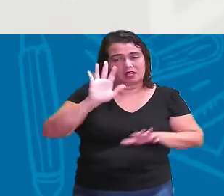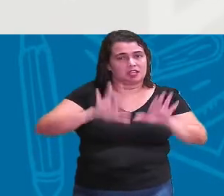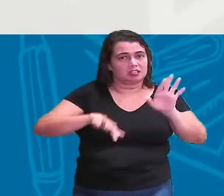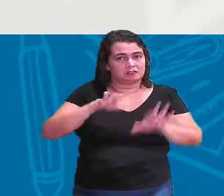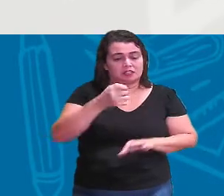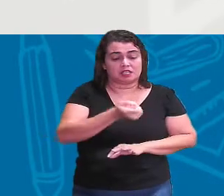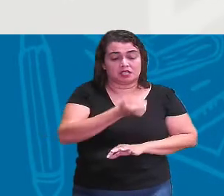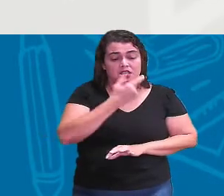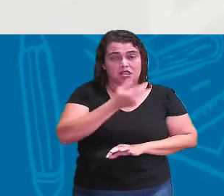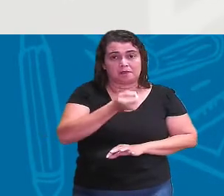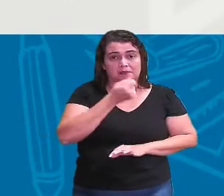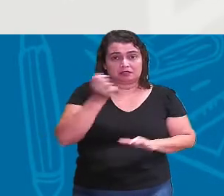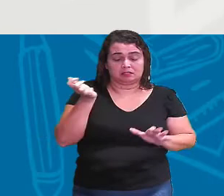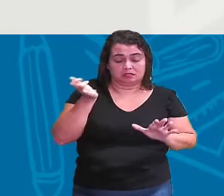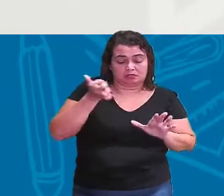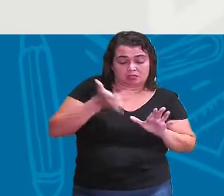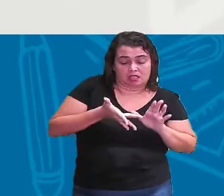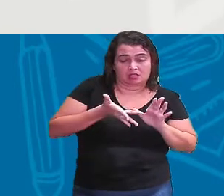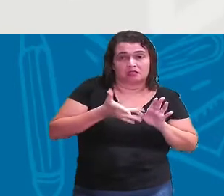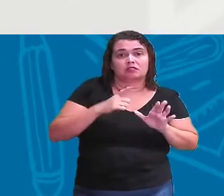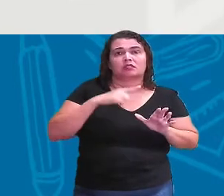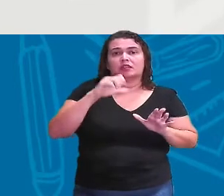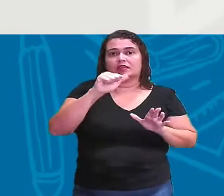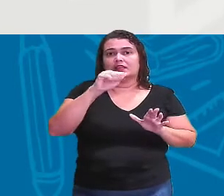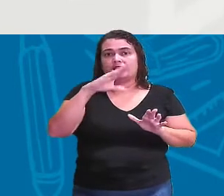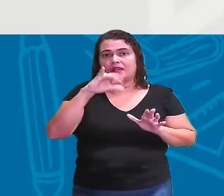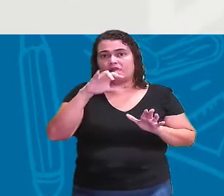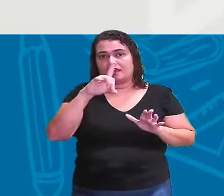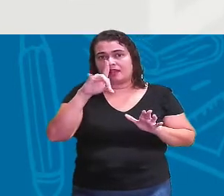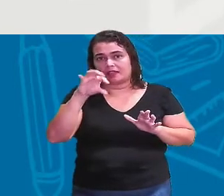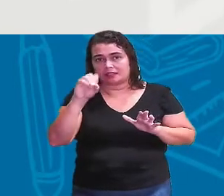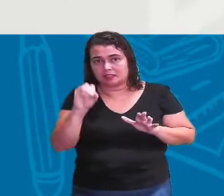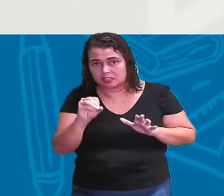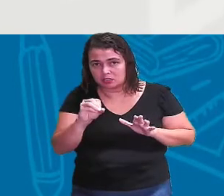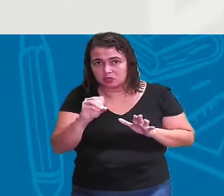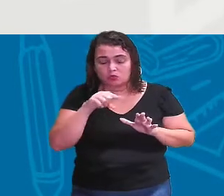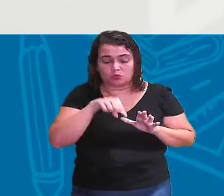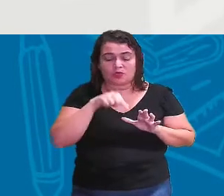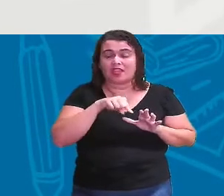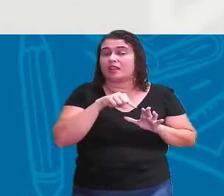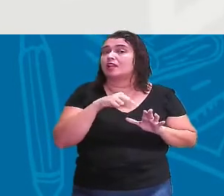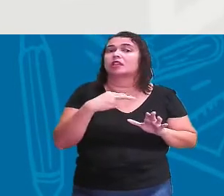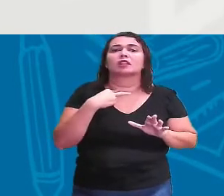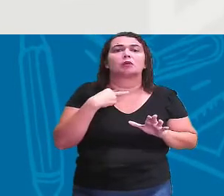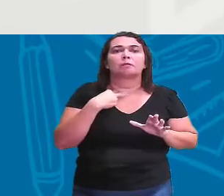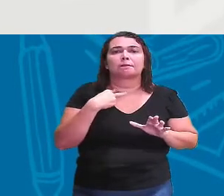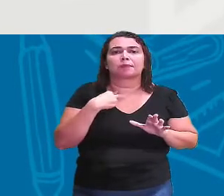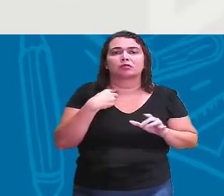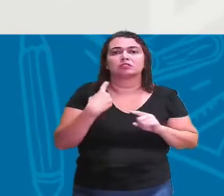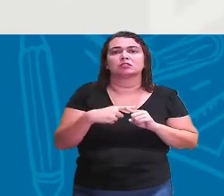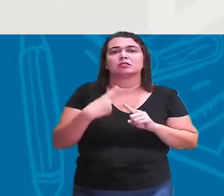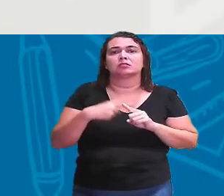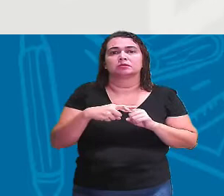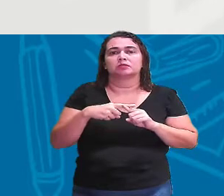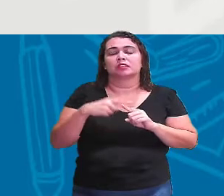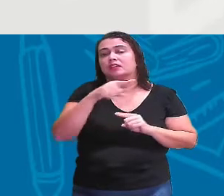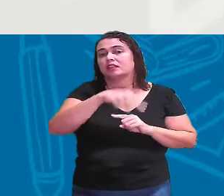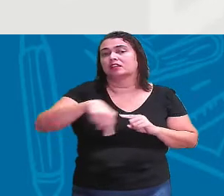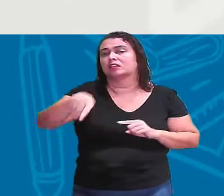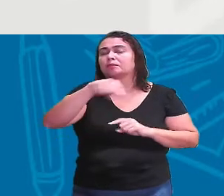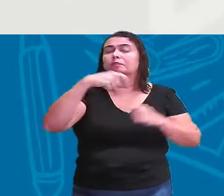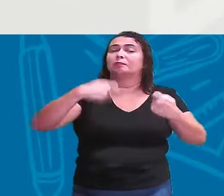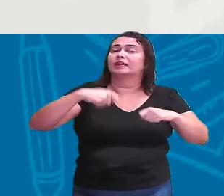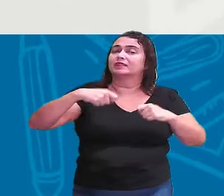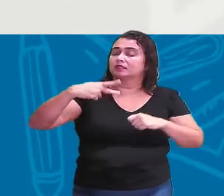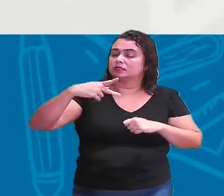têm ácido acetil salicílico, ele é um desagregador plaquetário. Imagina se você precisa das plaquetas para